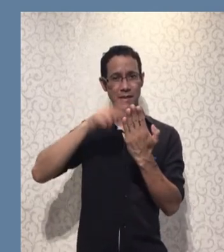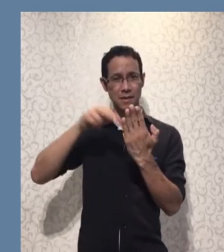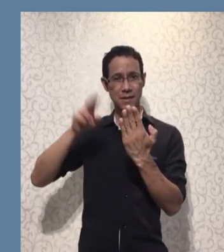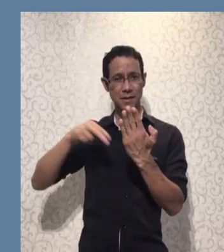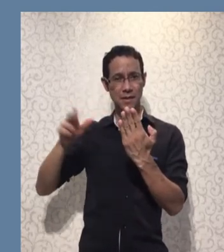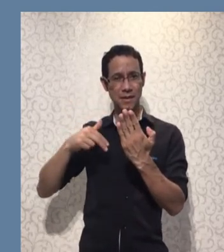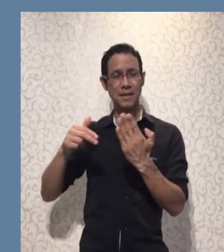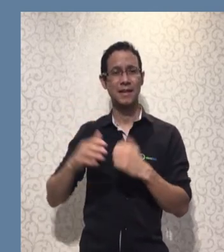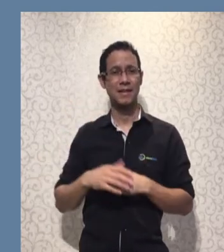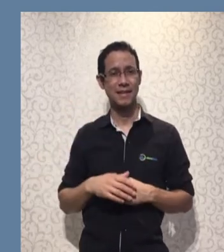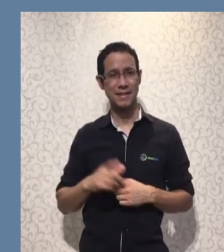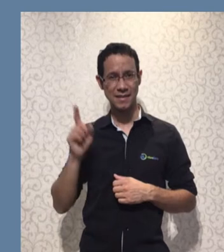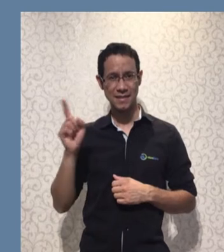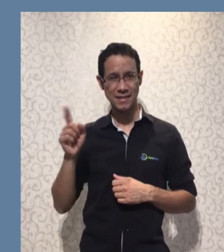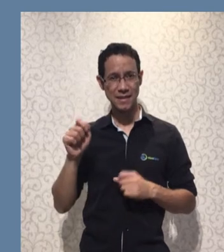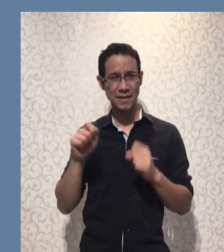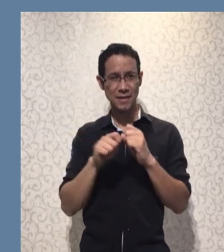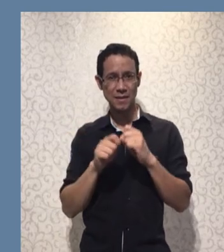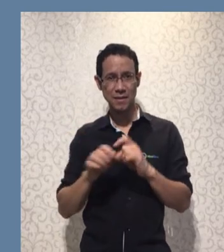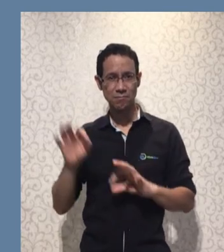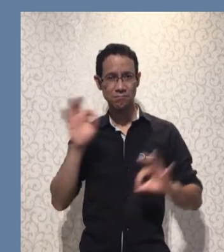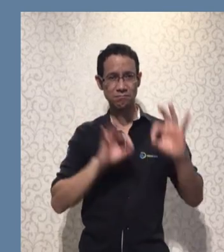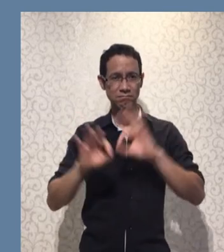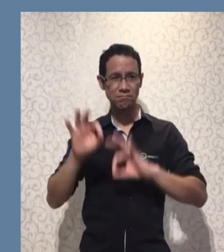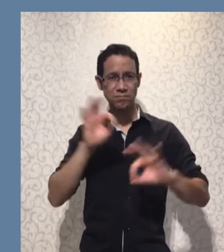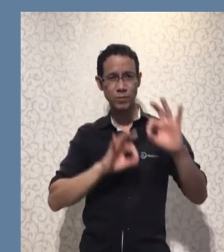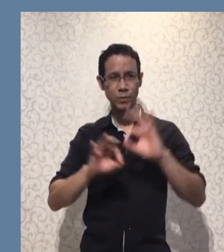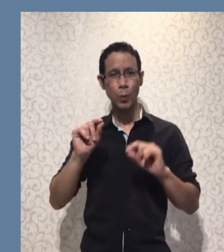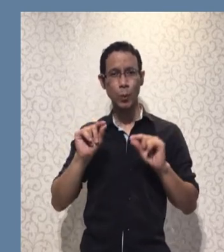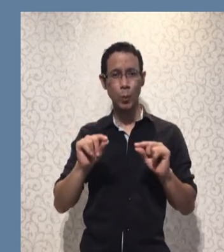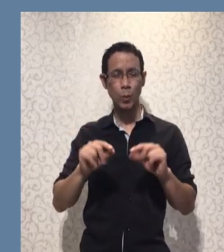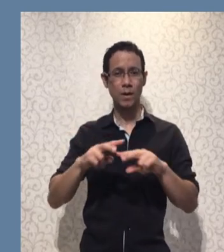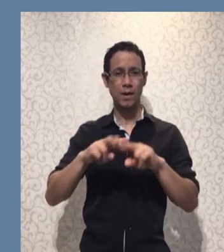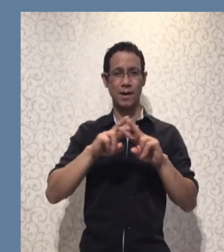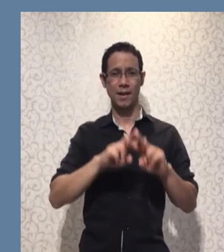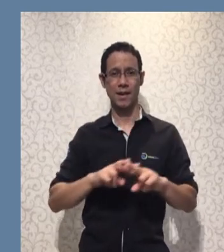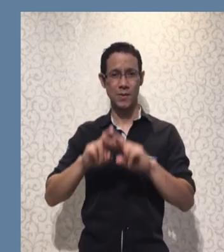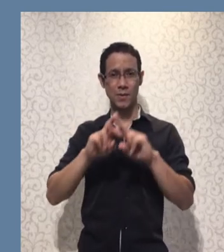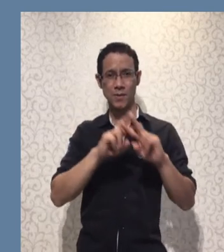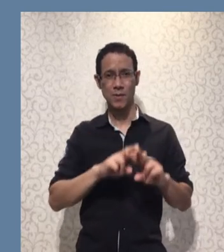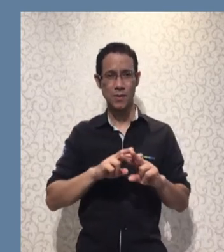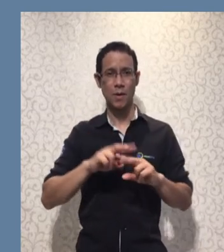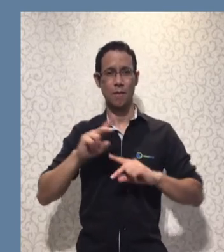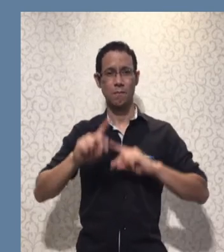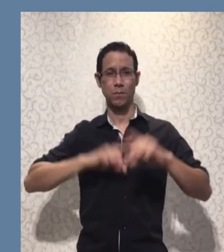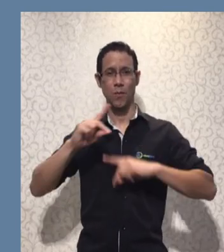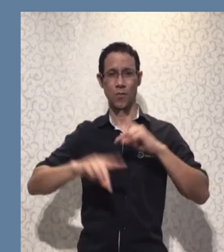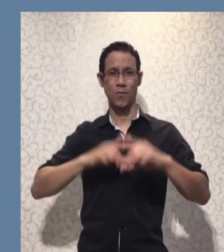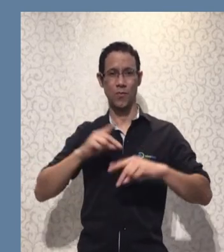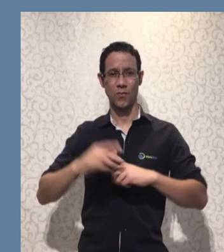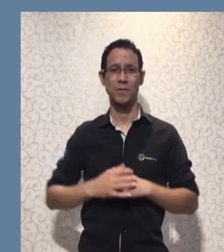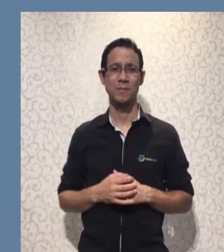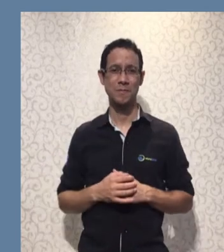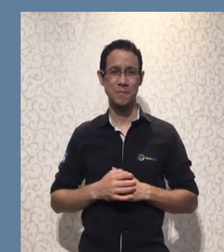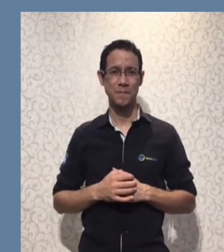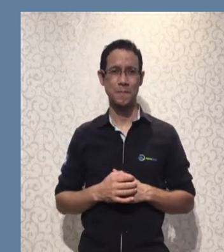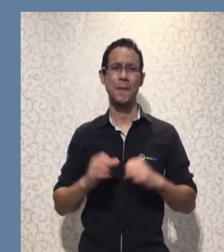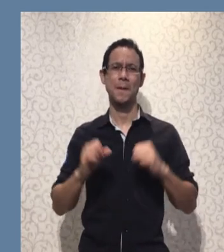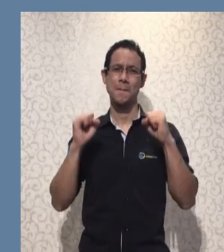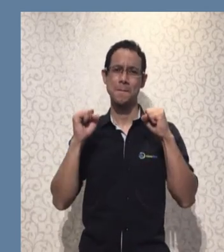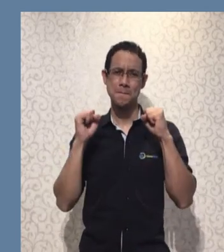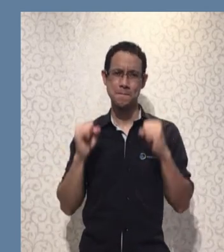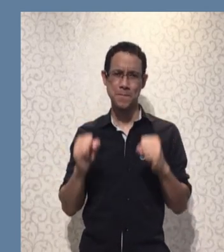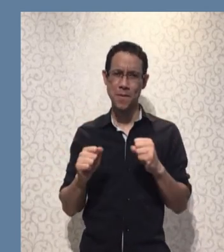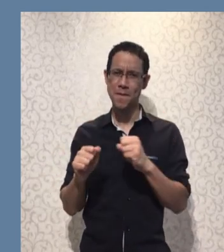servisse de mote para uma releitura que era O Povo. E podia-se refazer